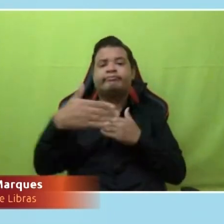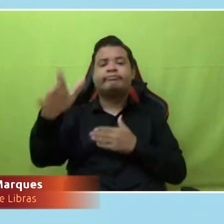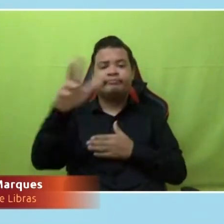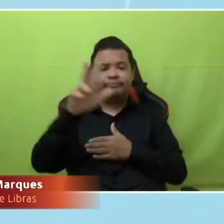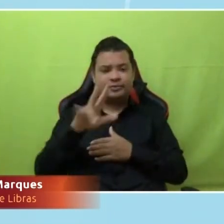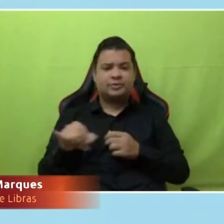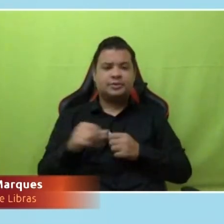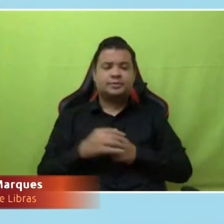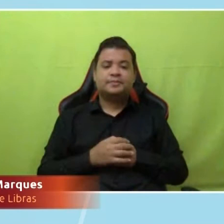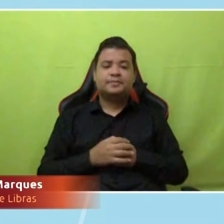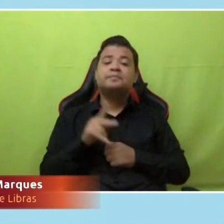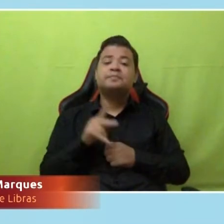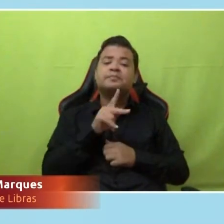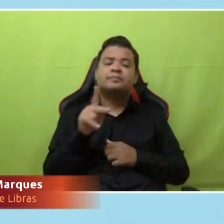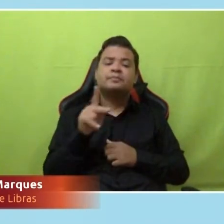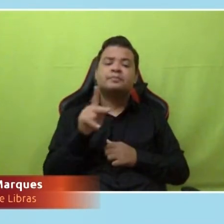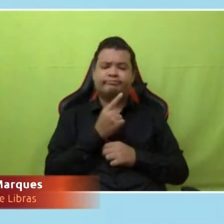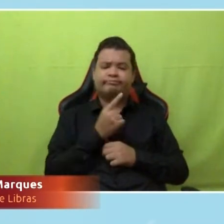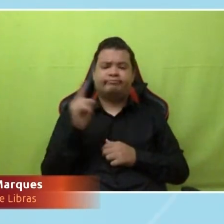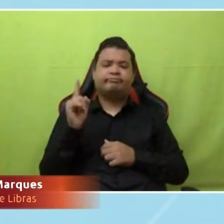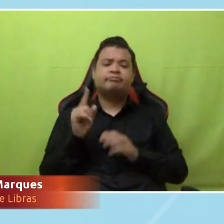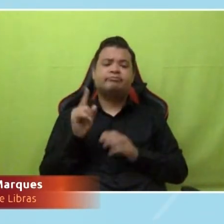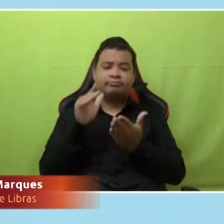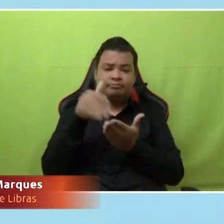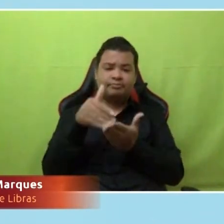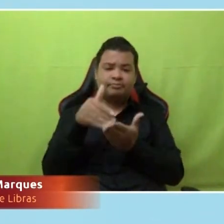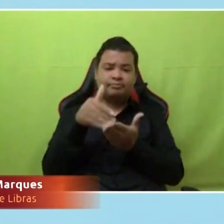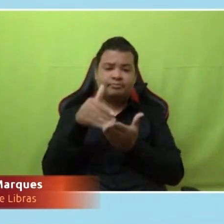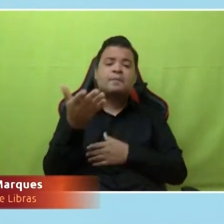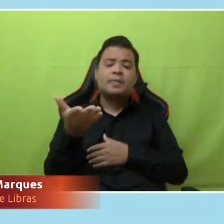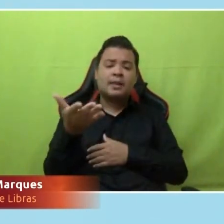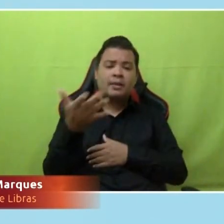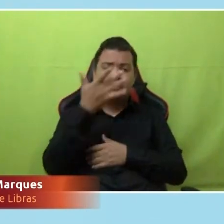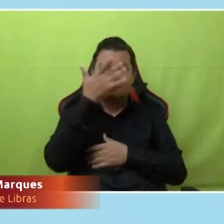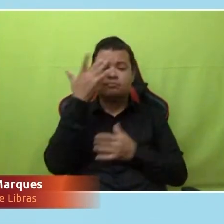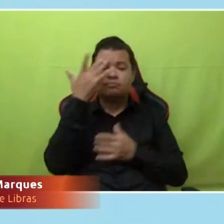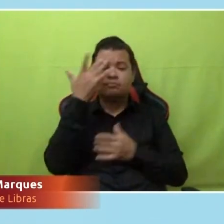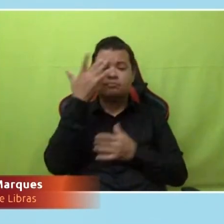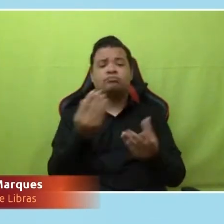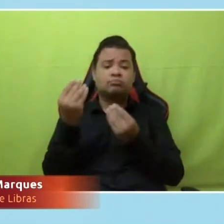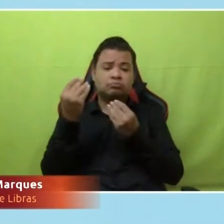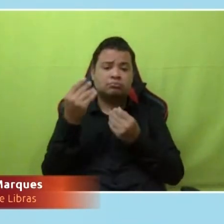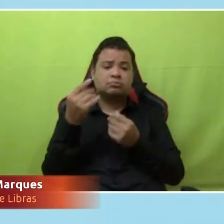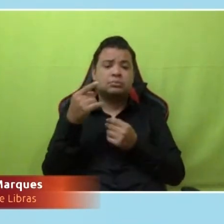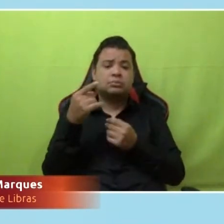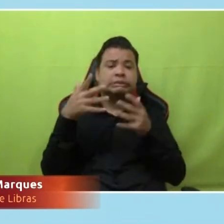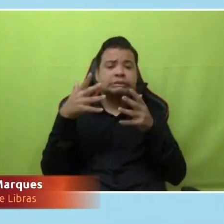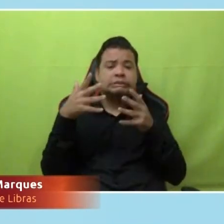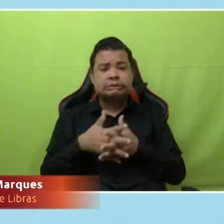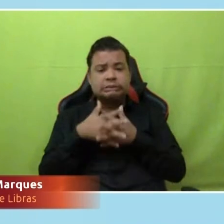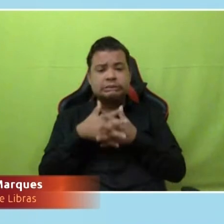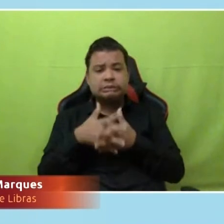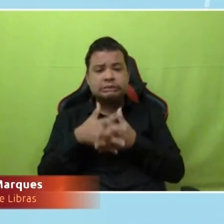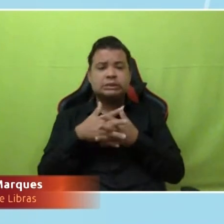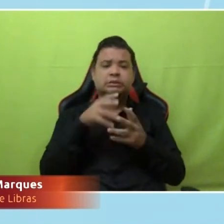Professor, para a gente finalizar, muita gente provavelmente se confunde em relação a sintomas, né? O que é sintoma